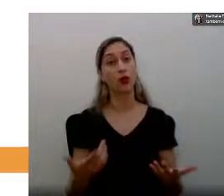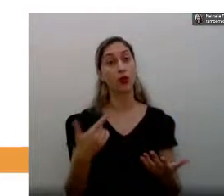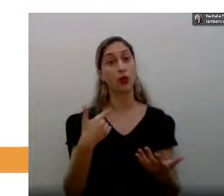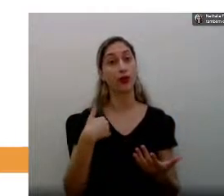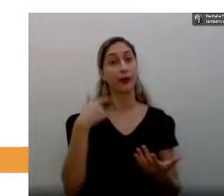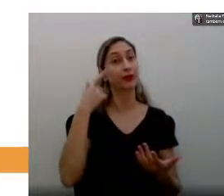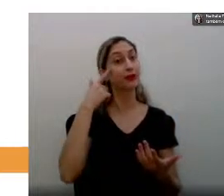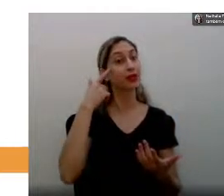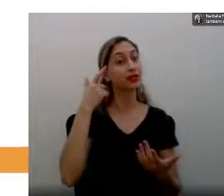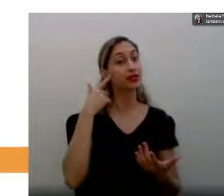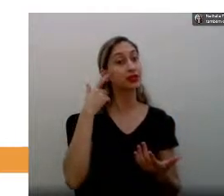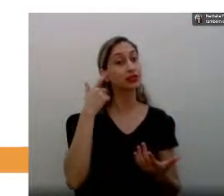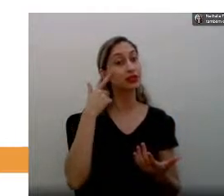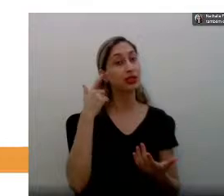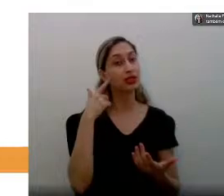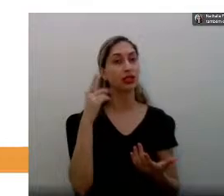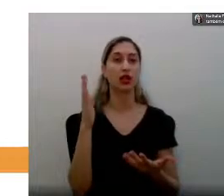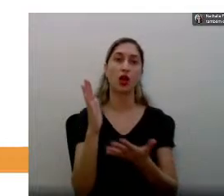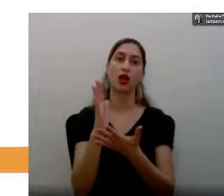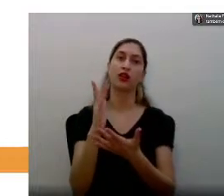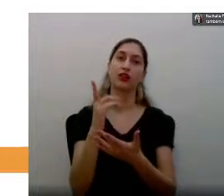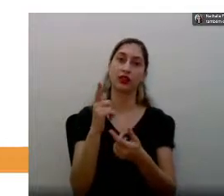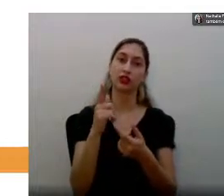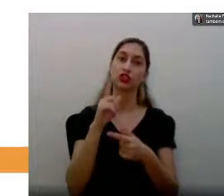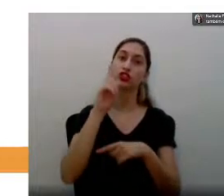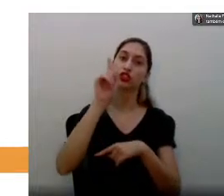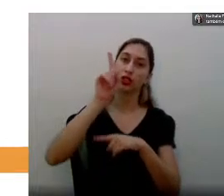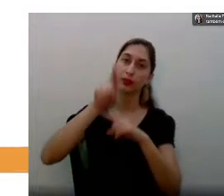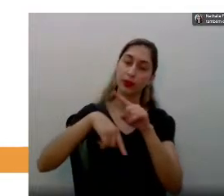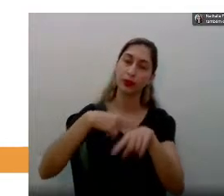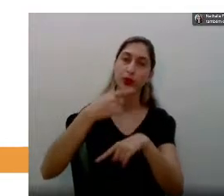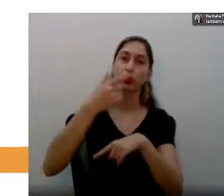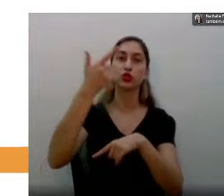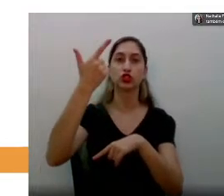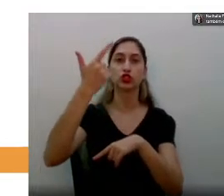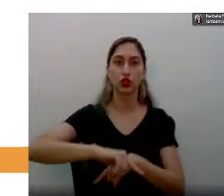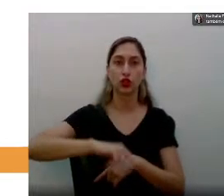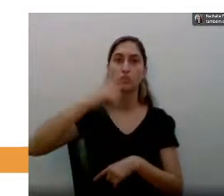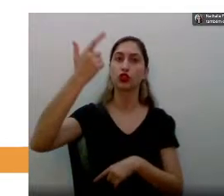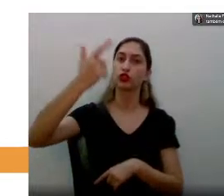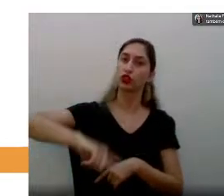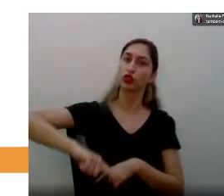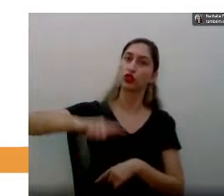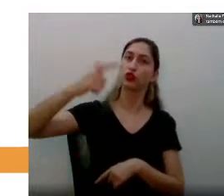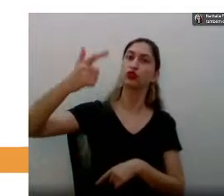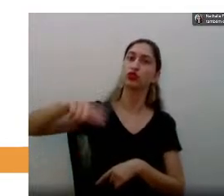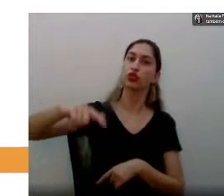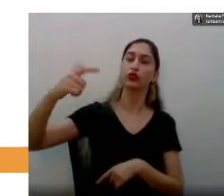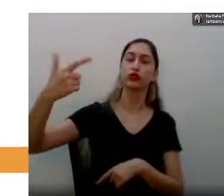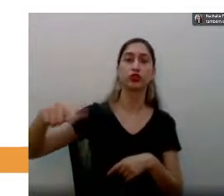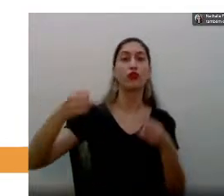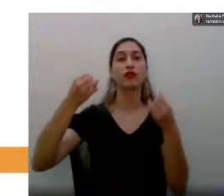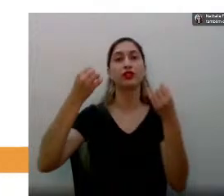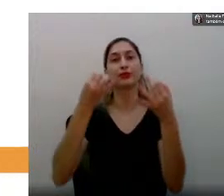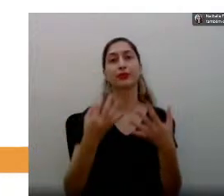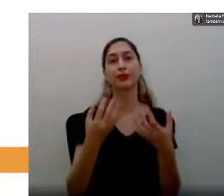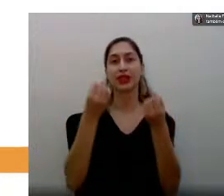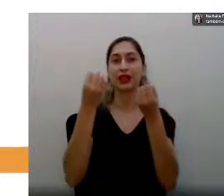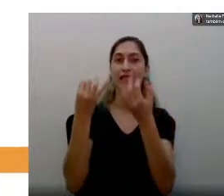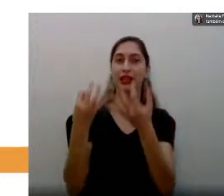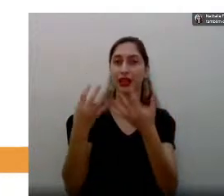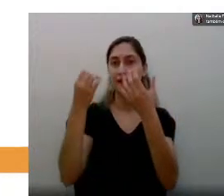sessões dessa descobrindo o céu a gente trazer pessoas que tiveram a ver com essa